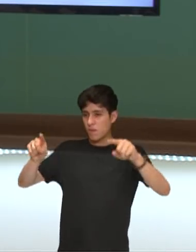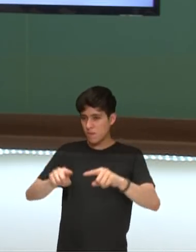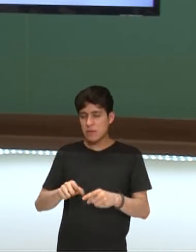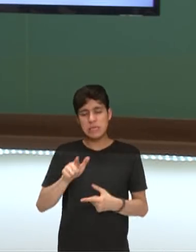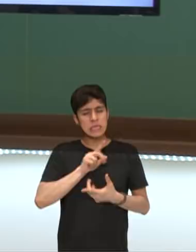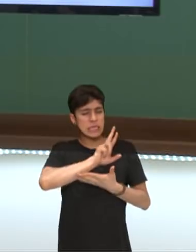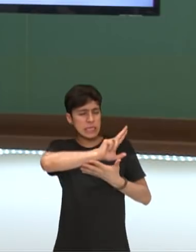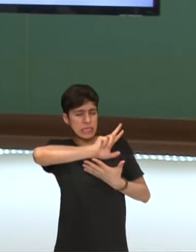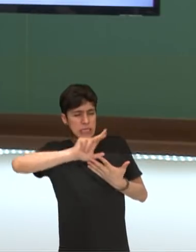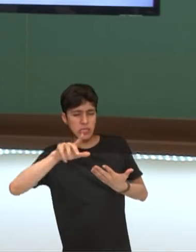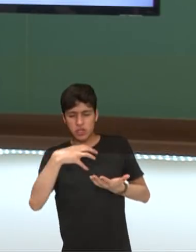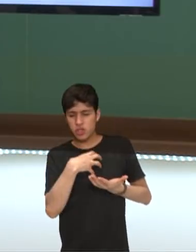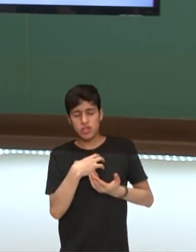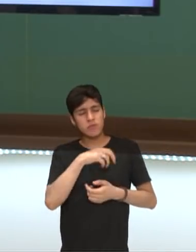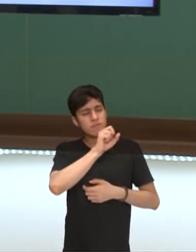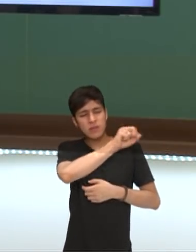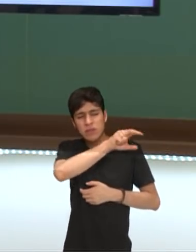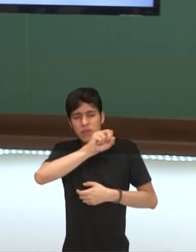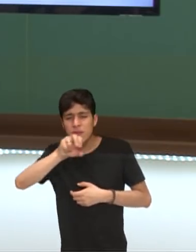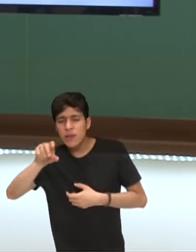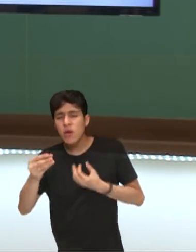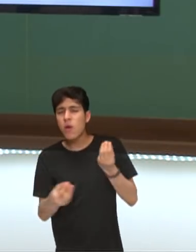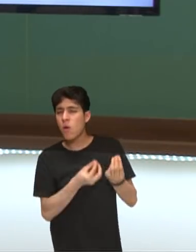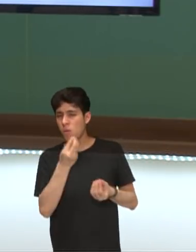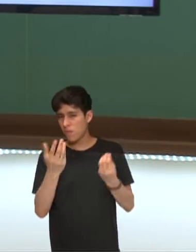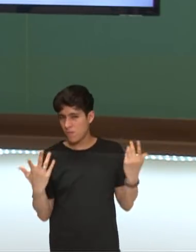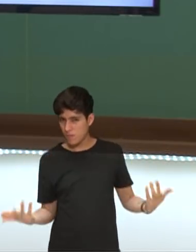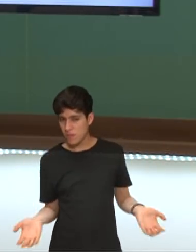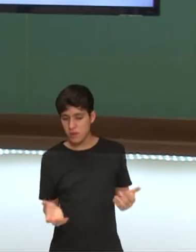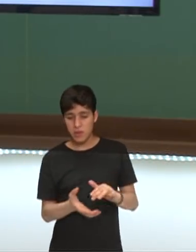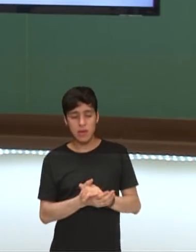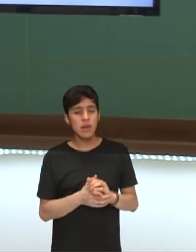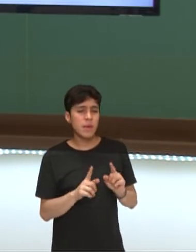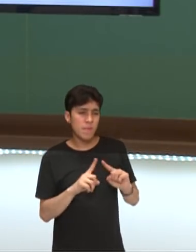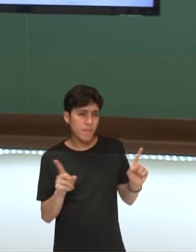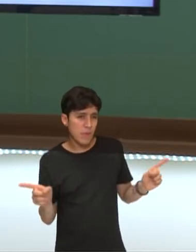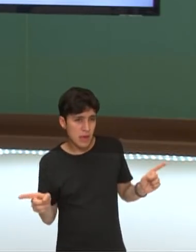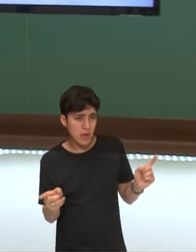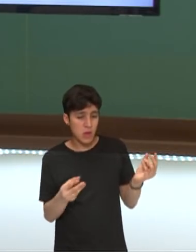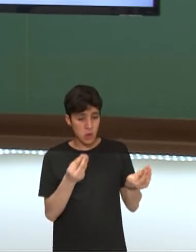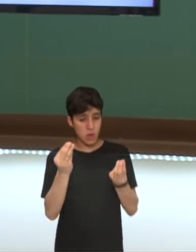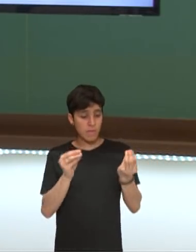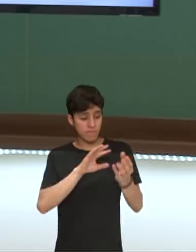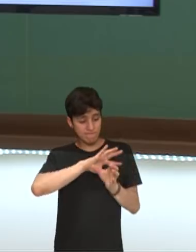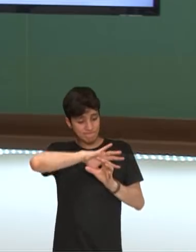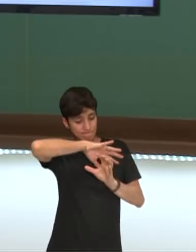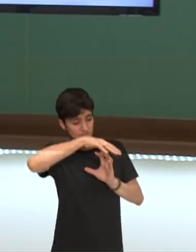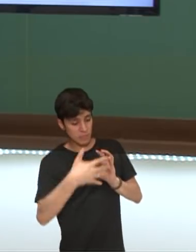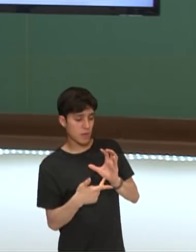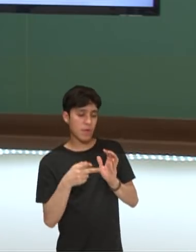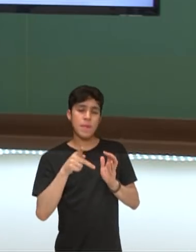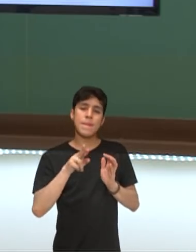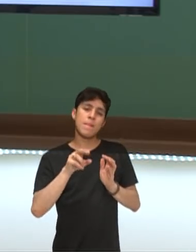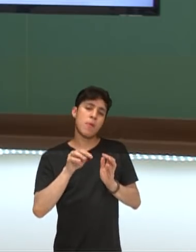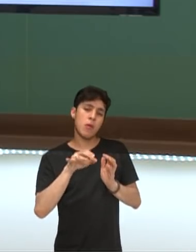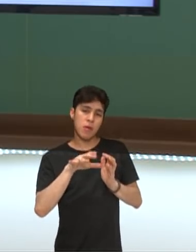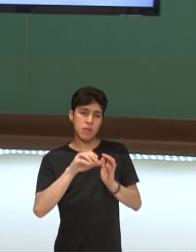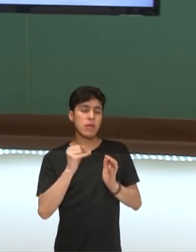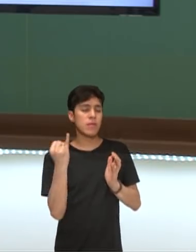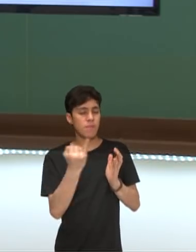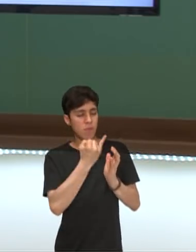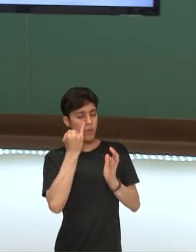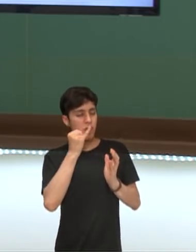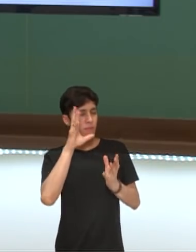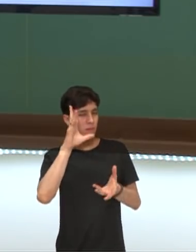existe uma variedade de formatos virais, mas a constituição de uma capa de proteína e material genético é mega importante